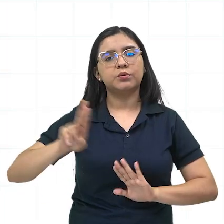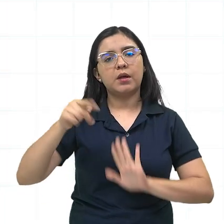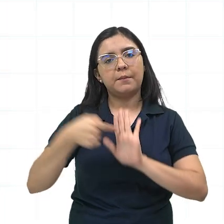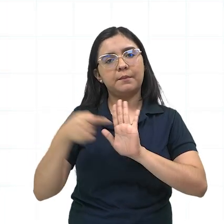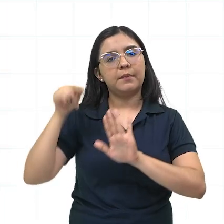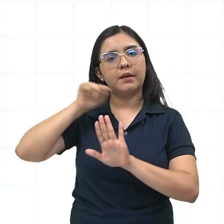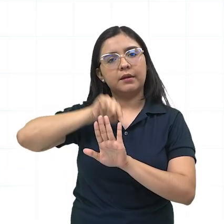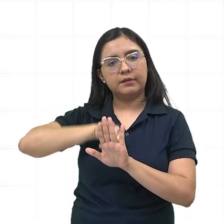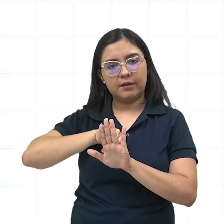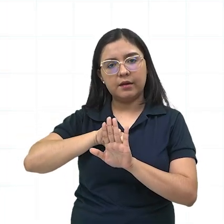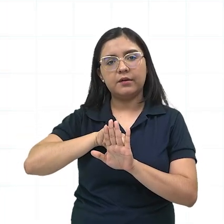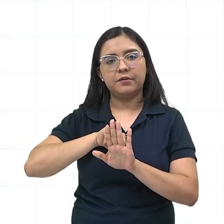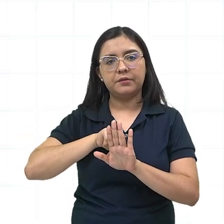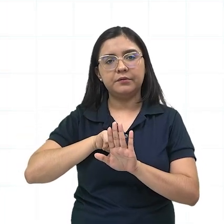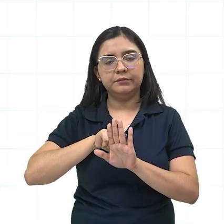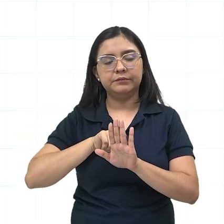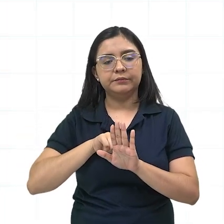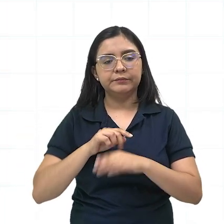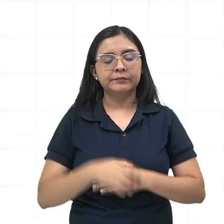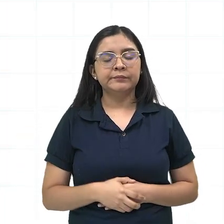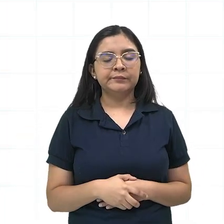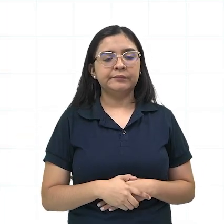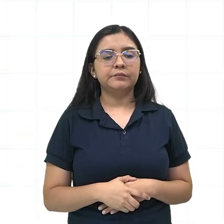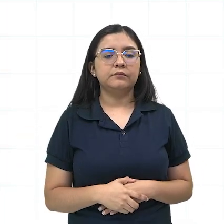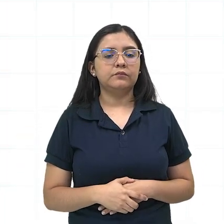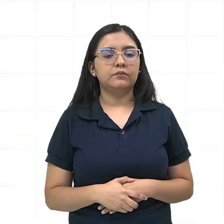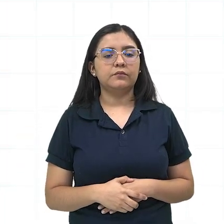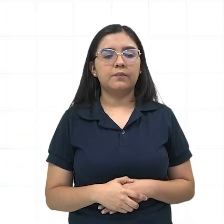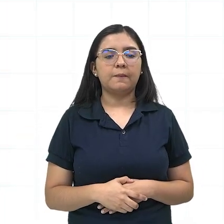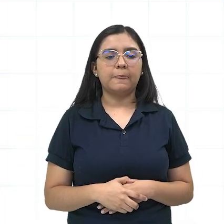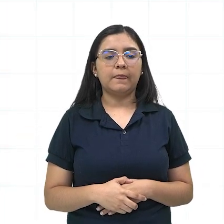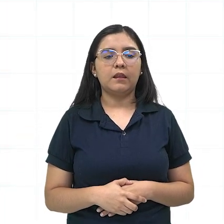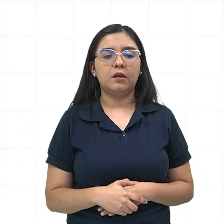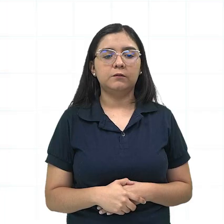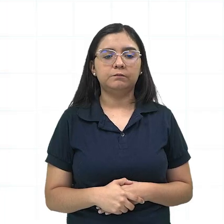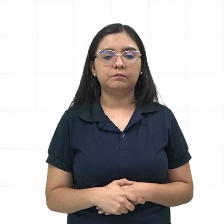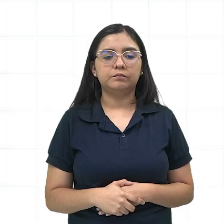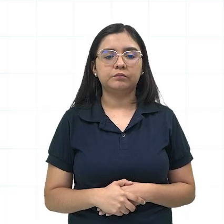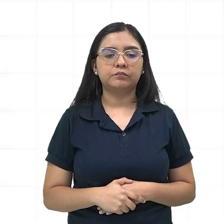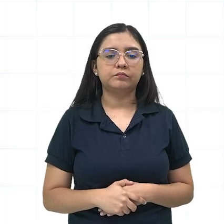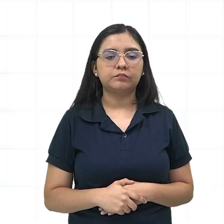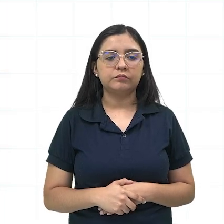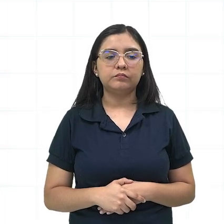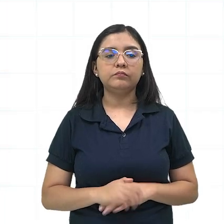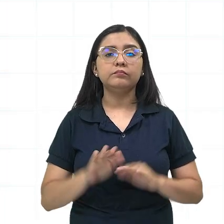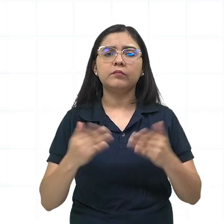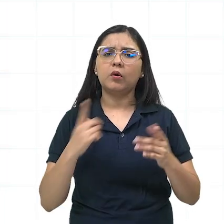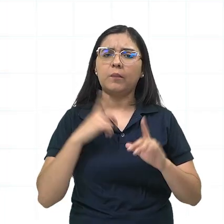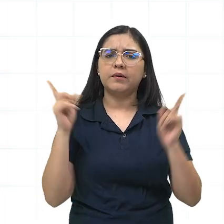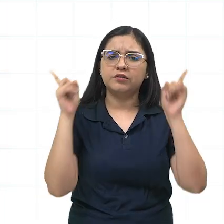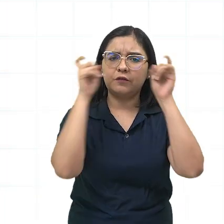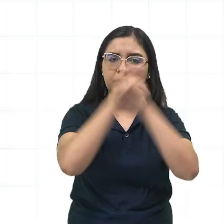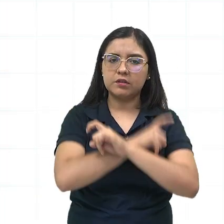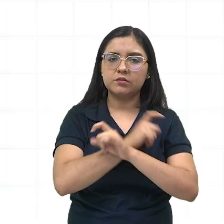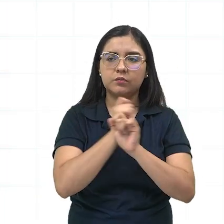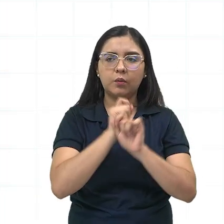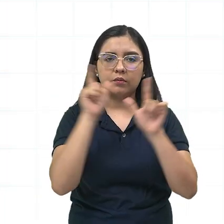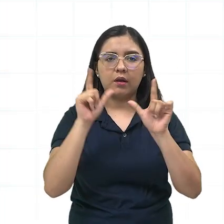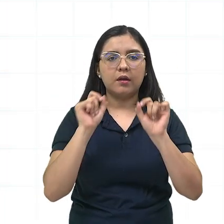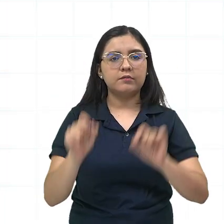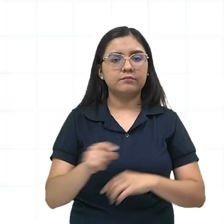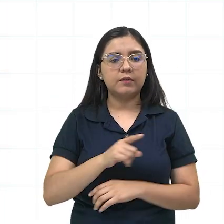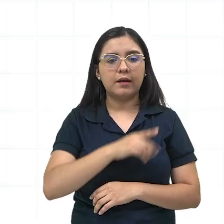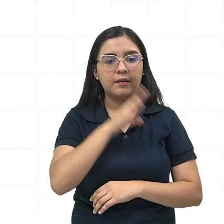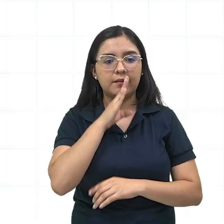disfarçada. Eles tentavam passar essa mensagem de uma forma disfarçada. Como é difícil acordar